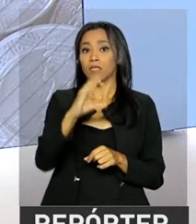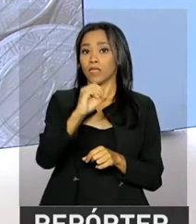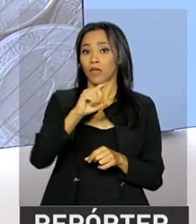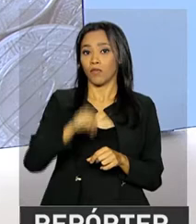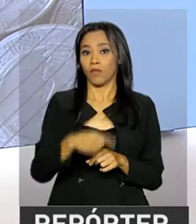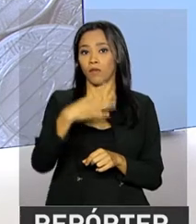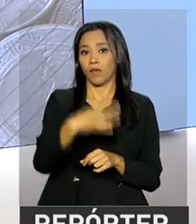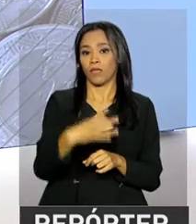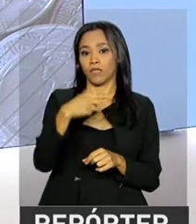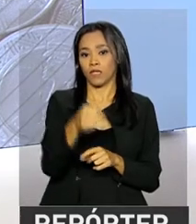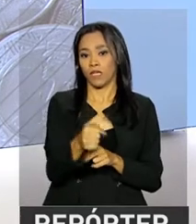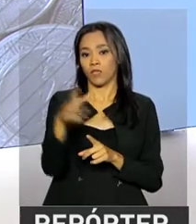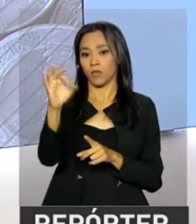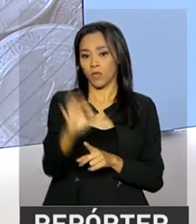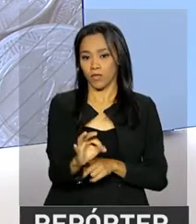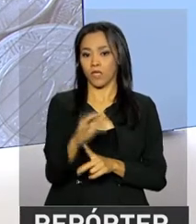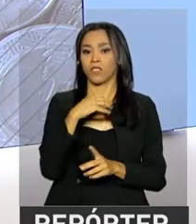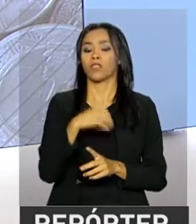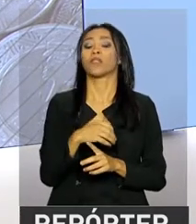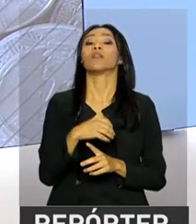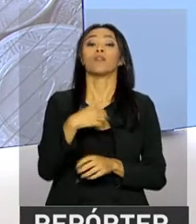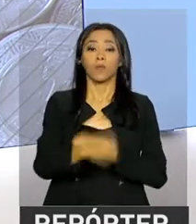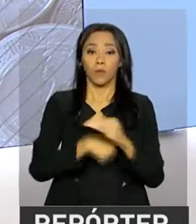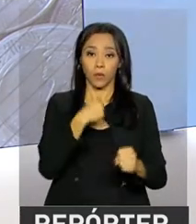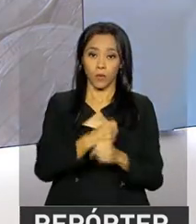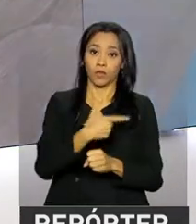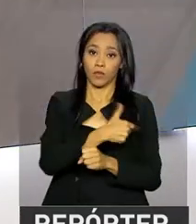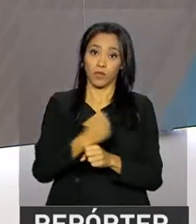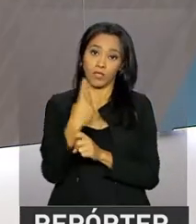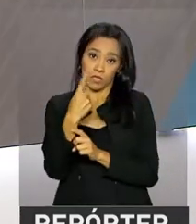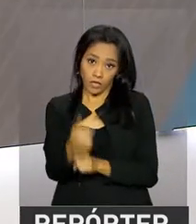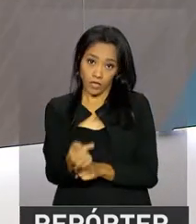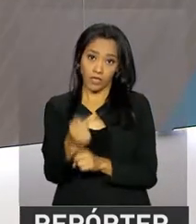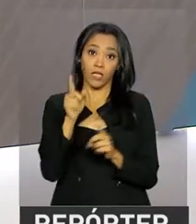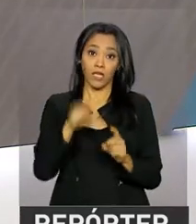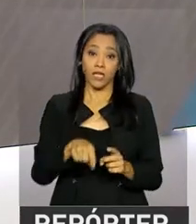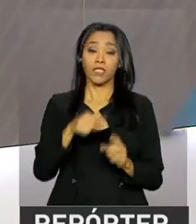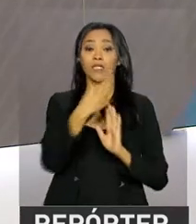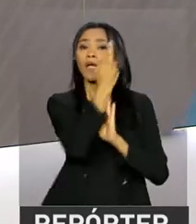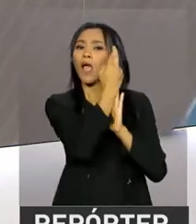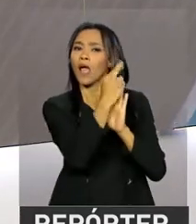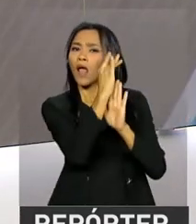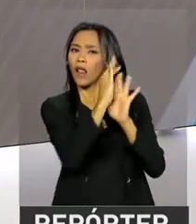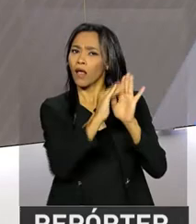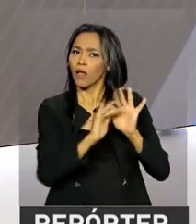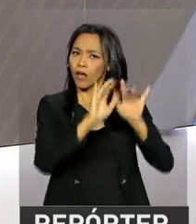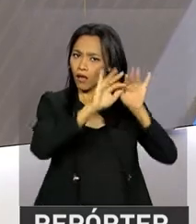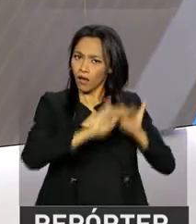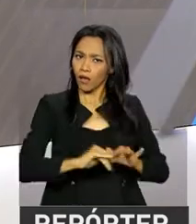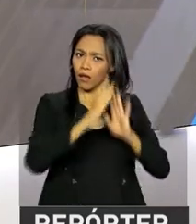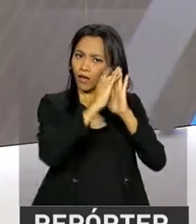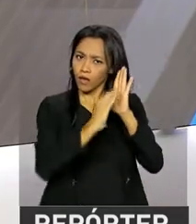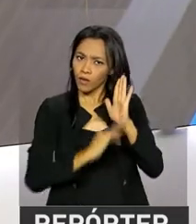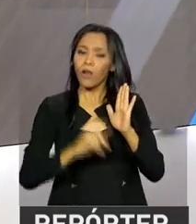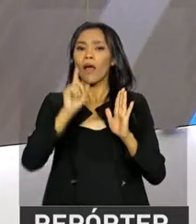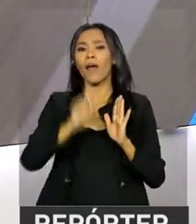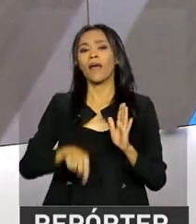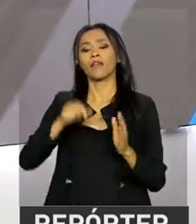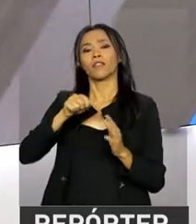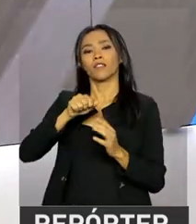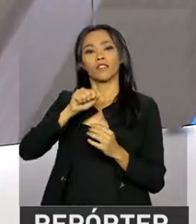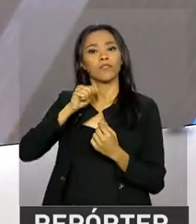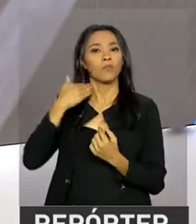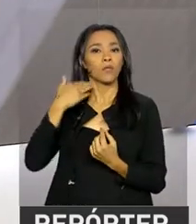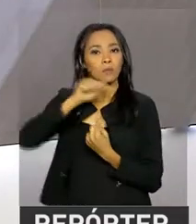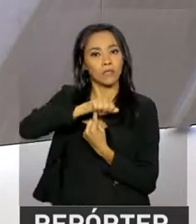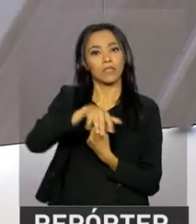0,47% em 2017. O Boletim Focus é divulgado toda semana pelo Banco Central com a atualização das